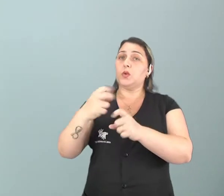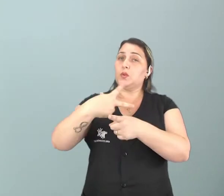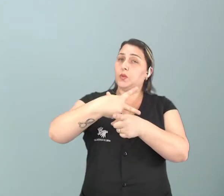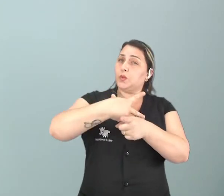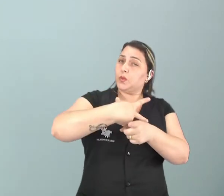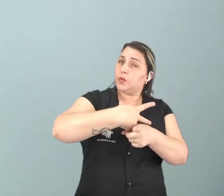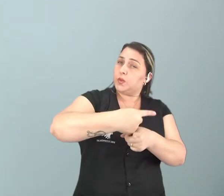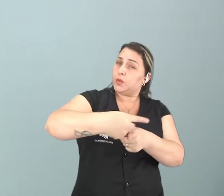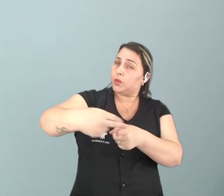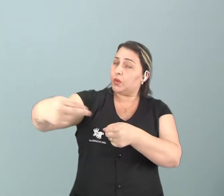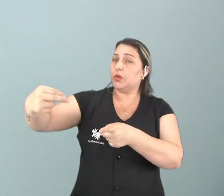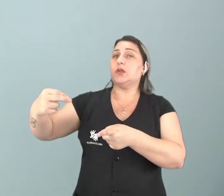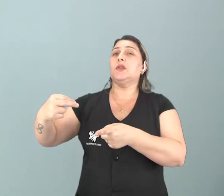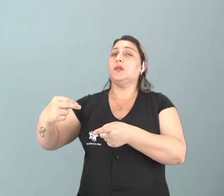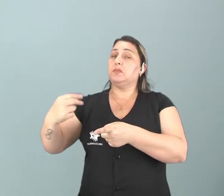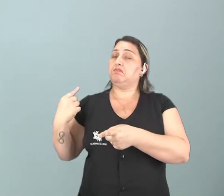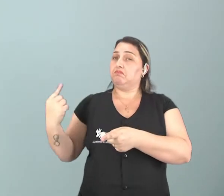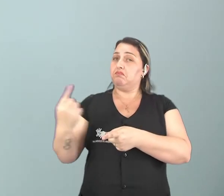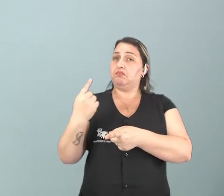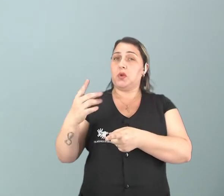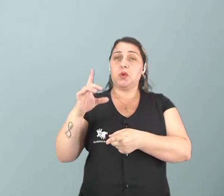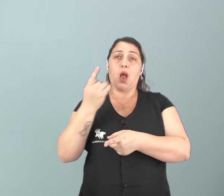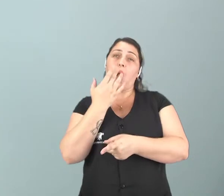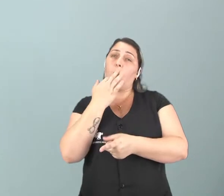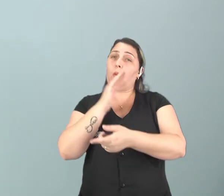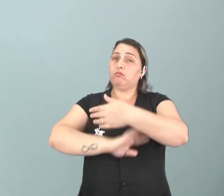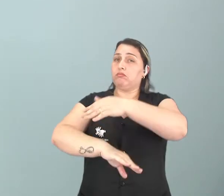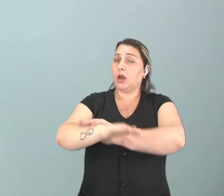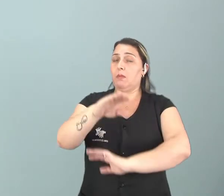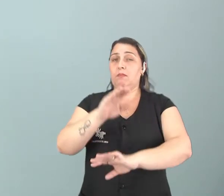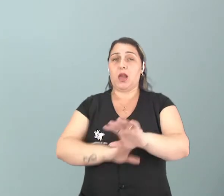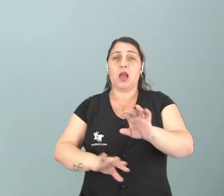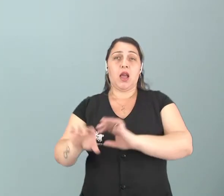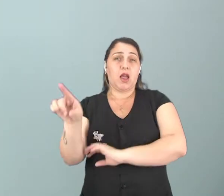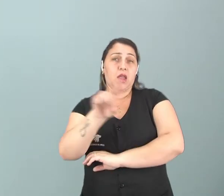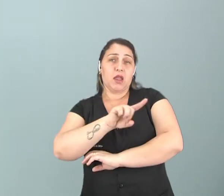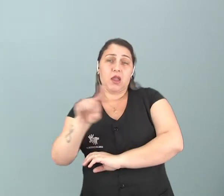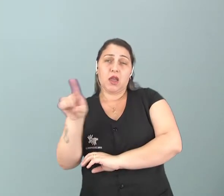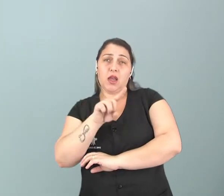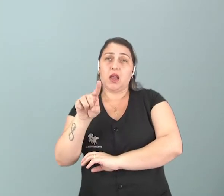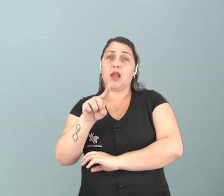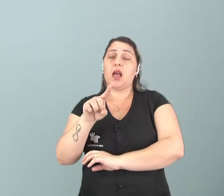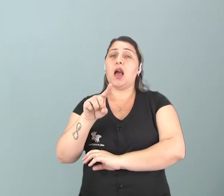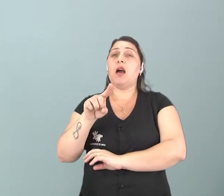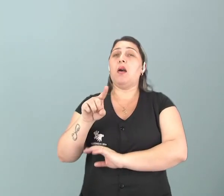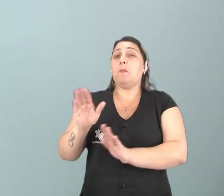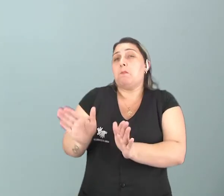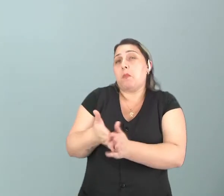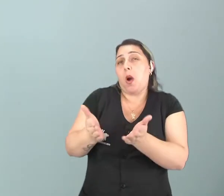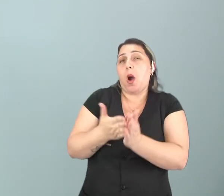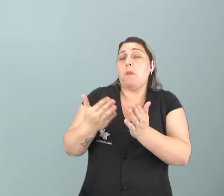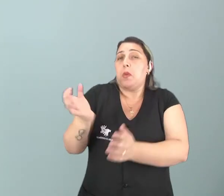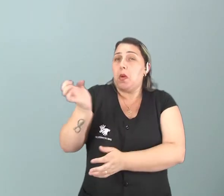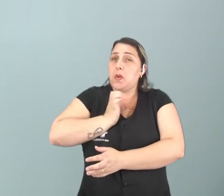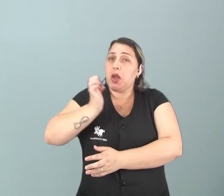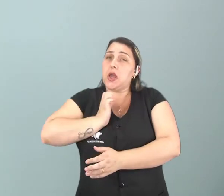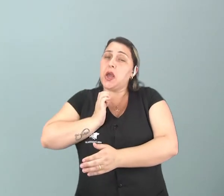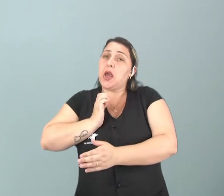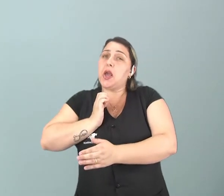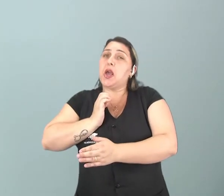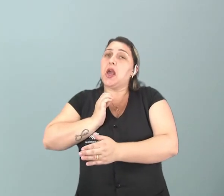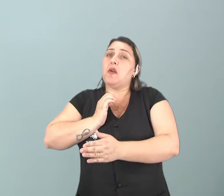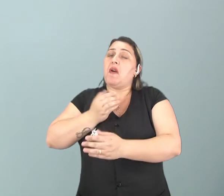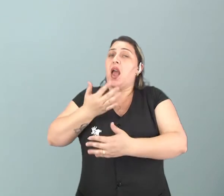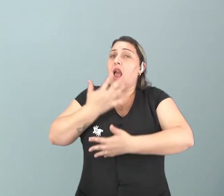voos que a gente nem imagina. Não vai ser a cor da pele, não vai ser a sua classe social que vai lhe impedir